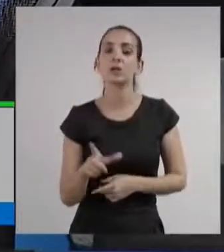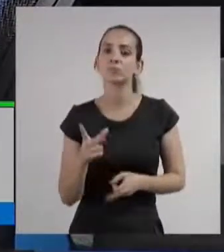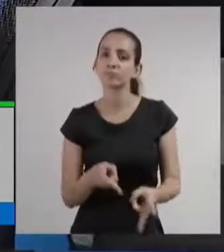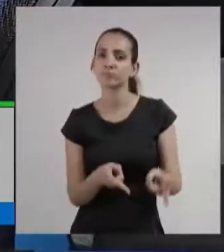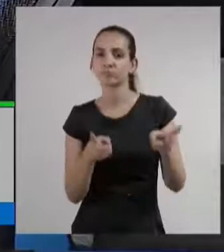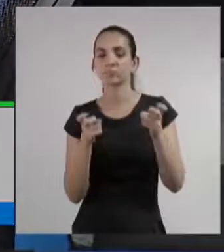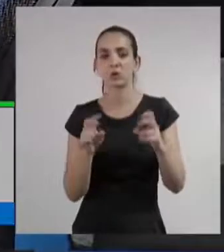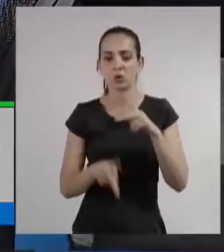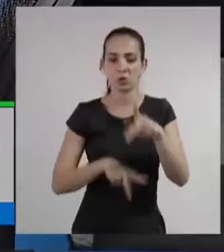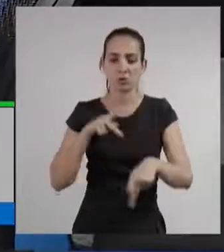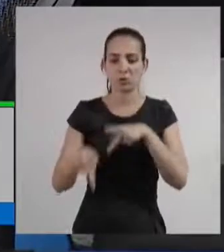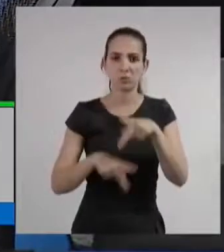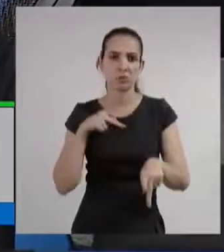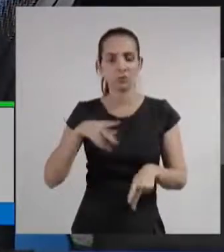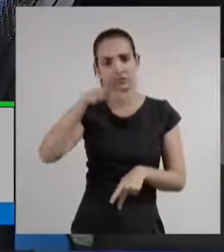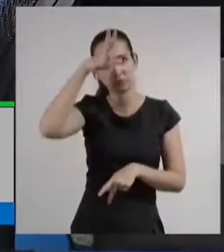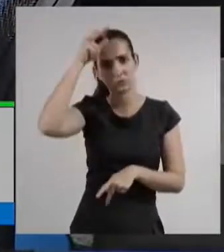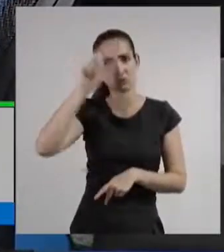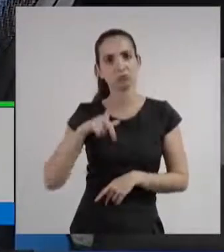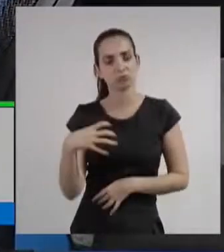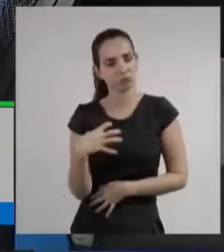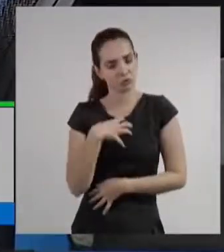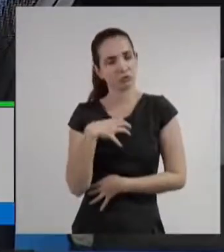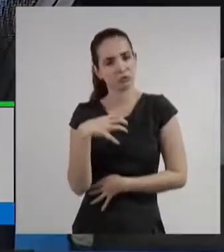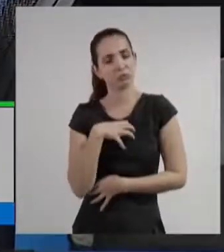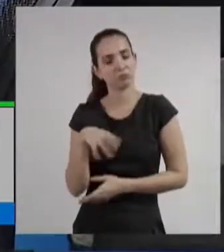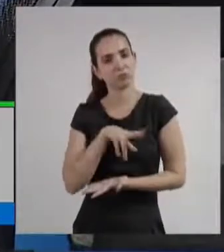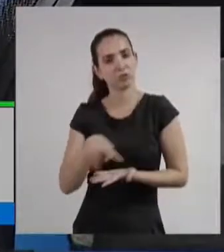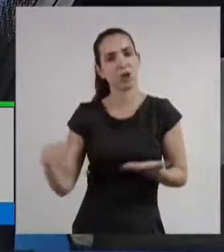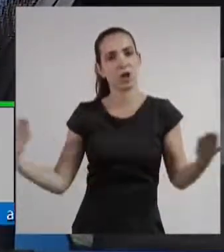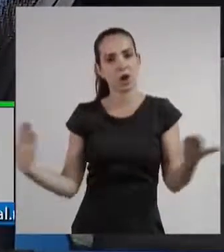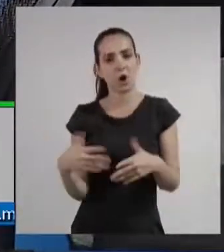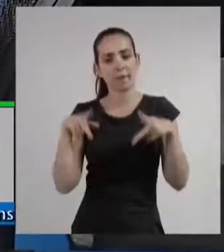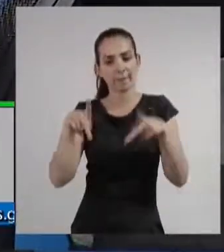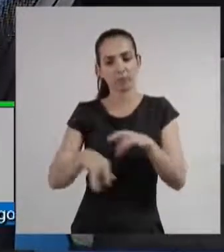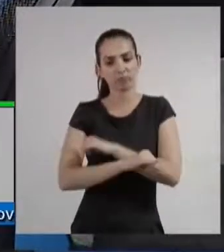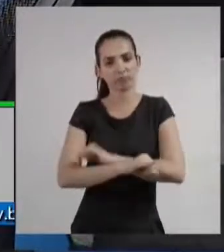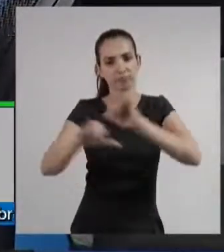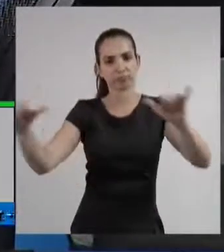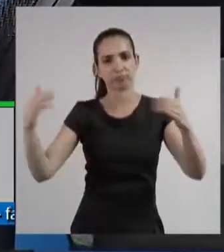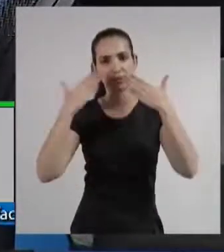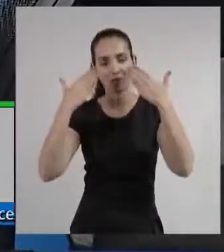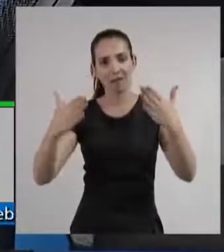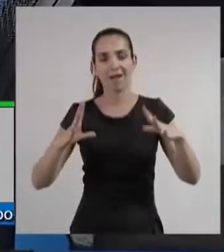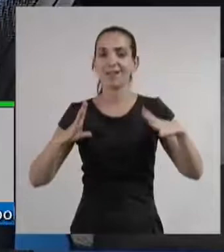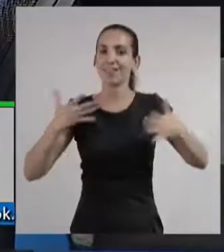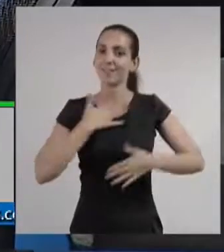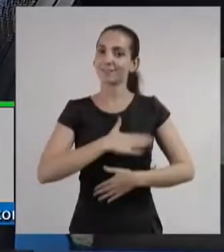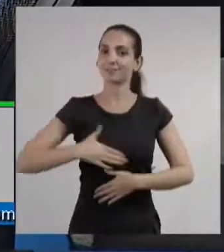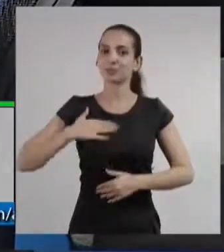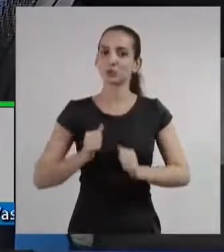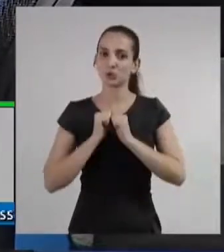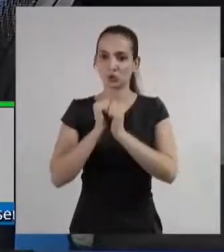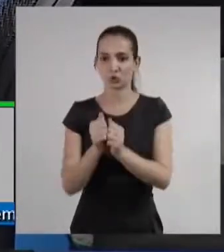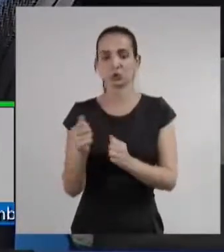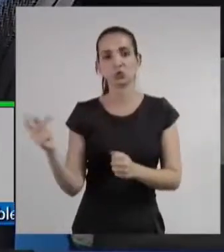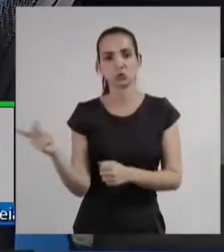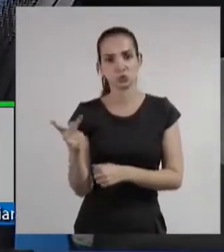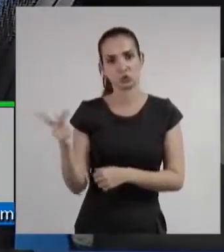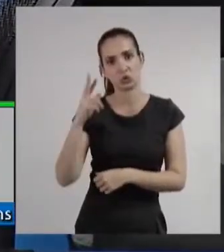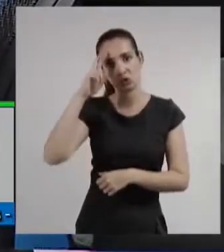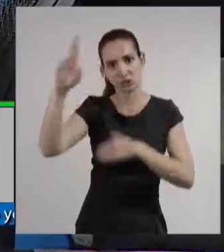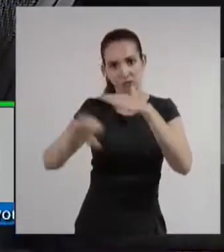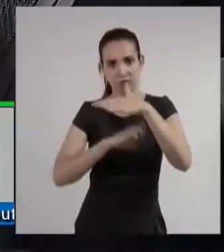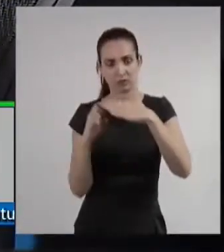interpretando os sentimentos da população sul-mato-grossense, vem a público congratular-se com os ilustres empresários Ilso Rocha